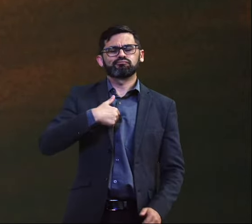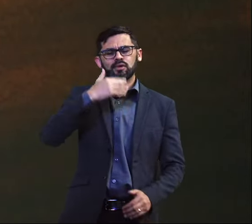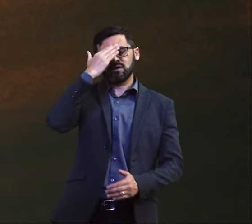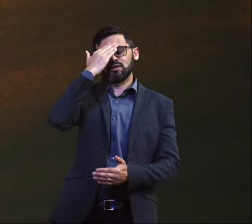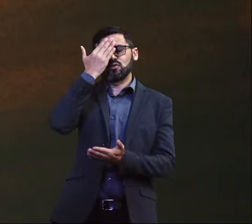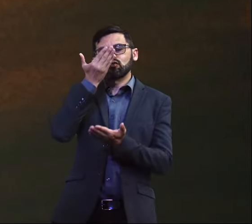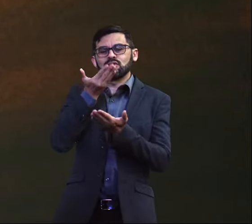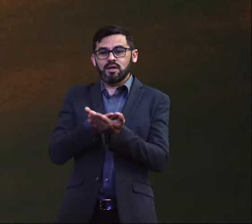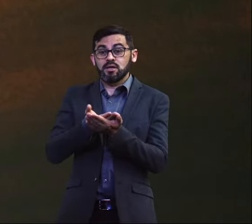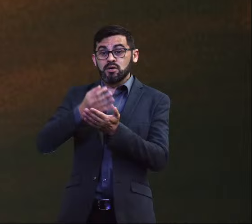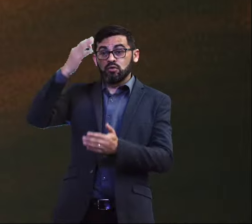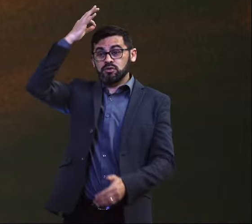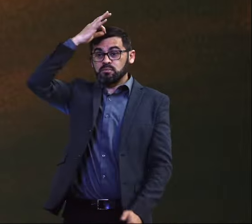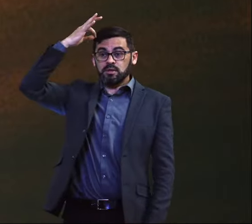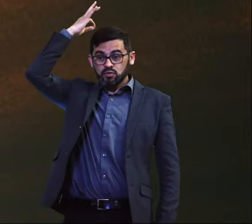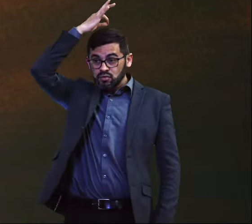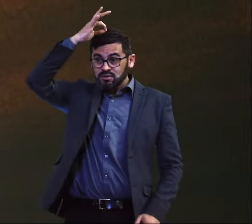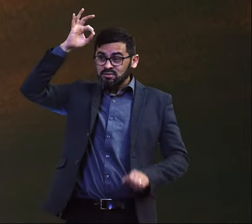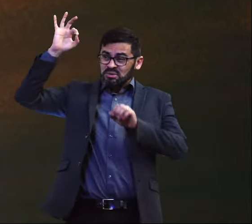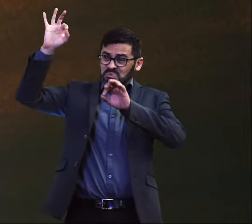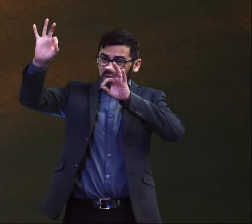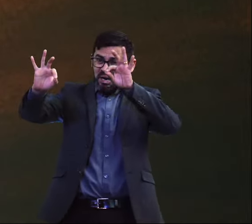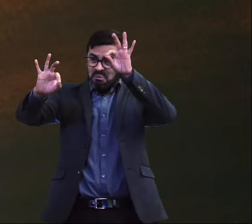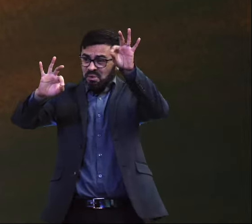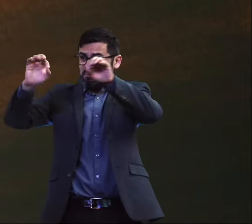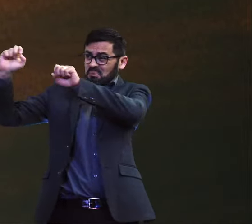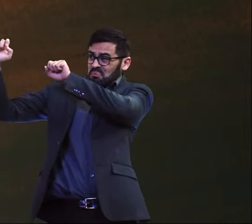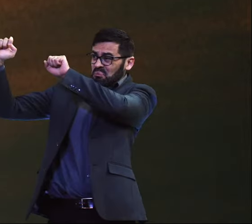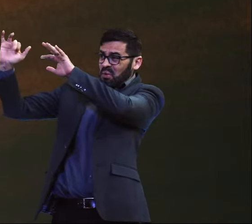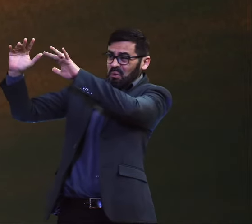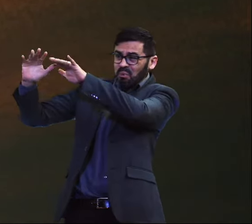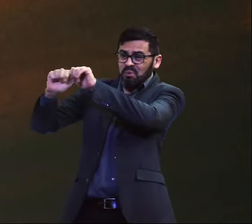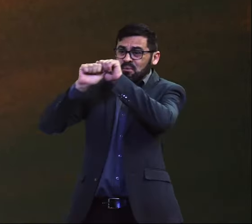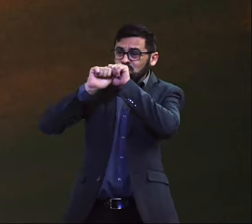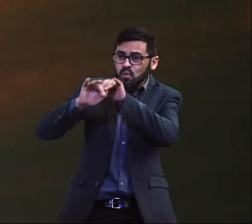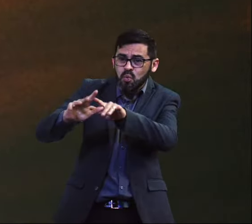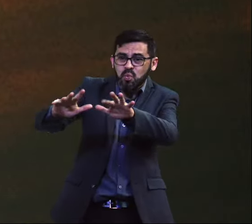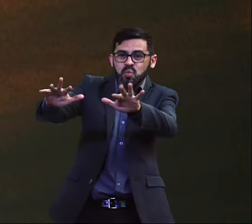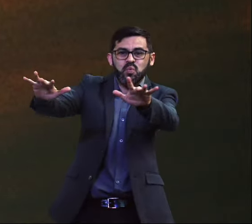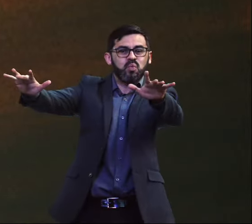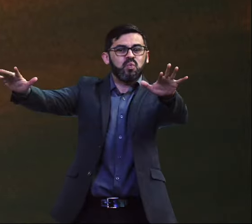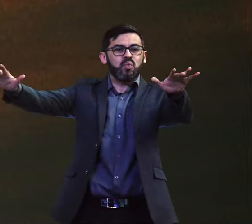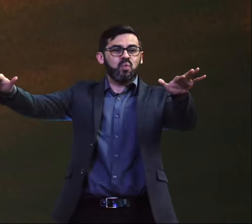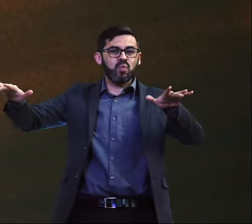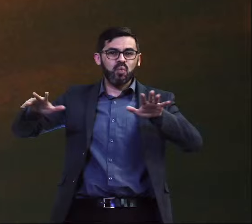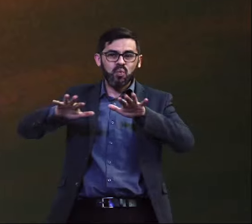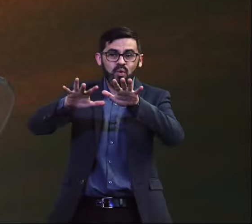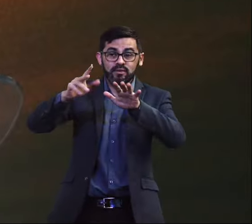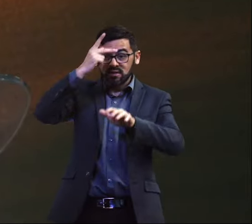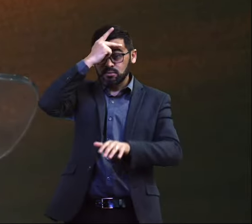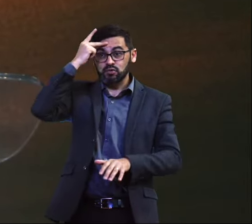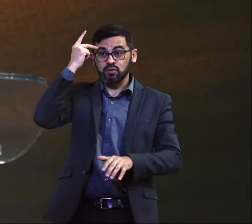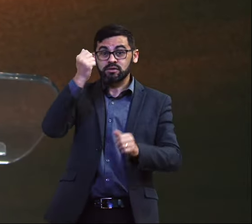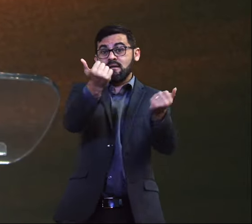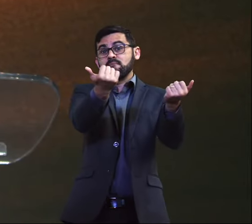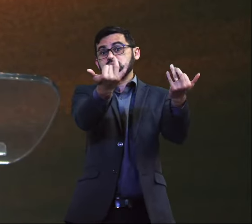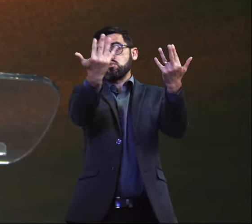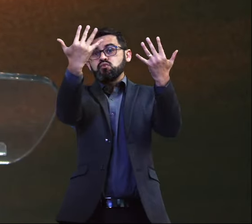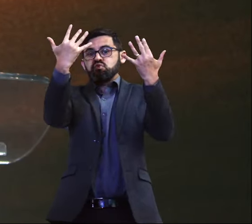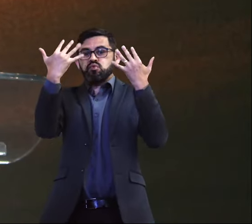ser derramado sobre essa casa de maneira sobrenatural. E as pessoas virão.